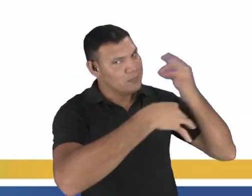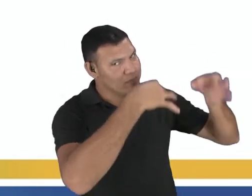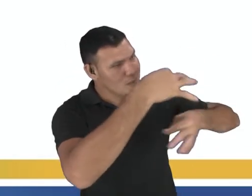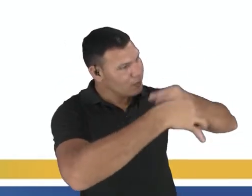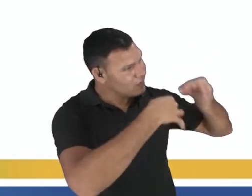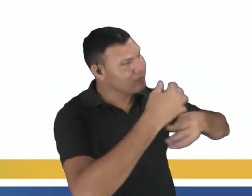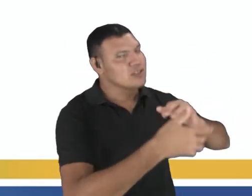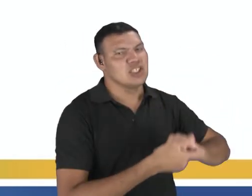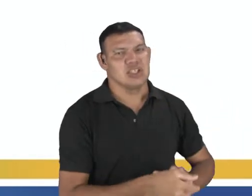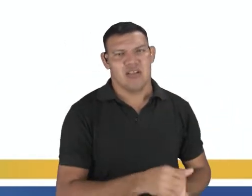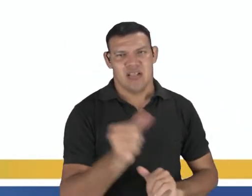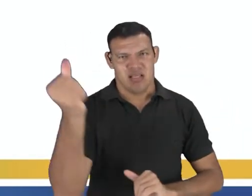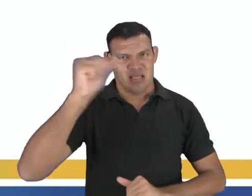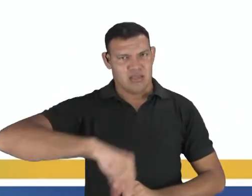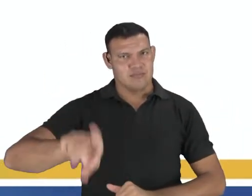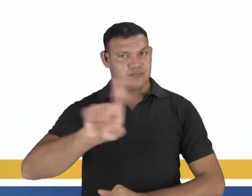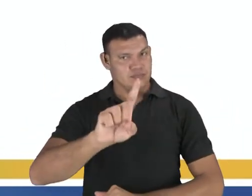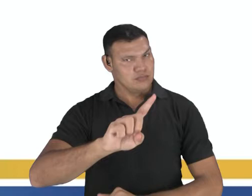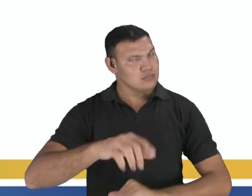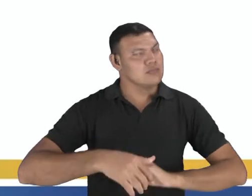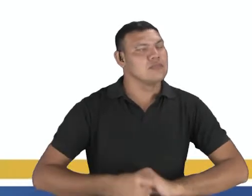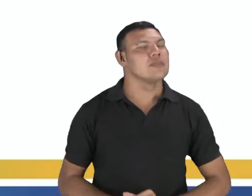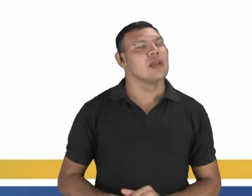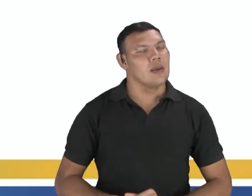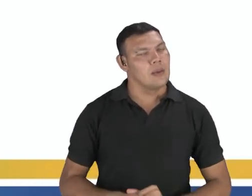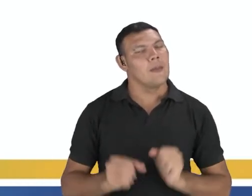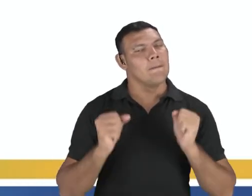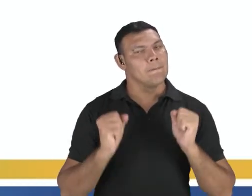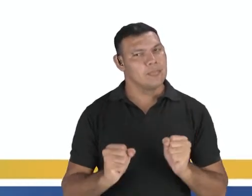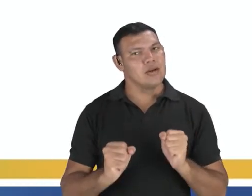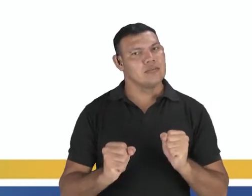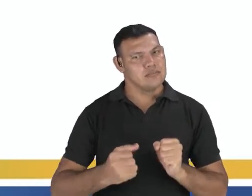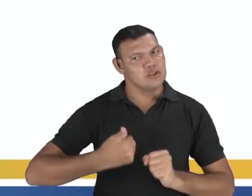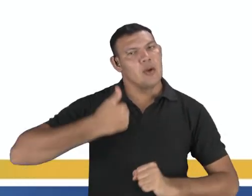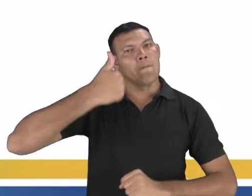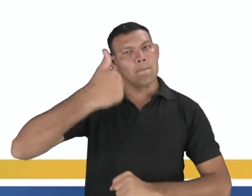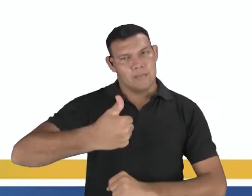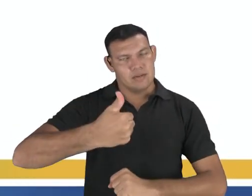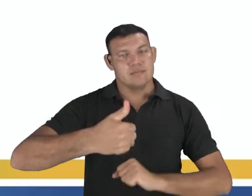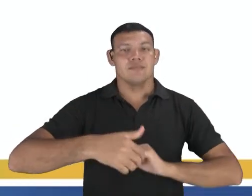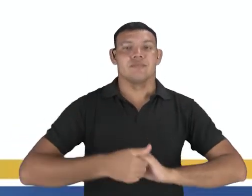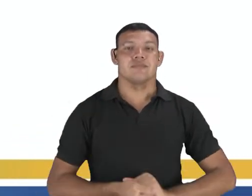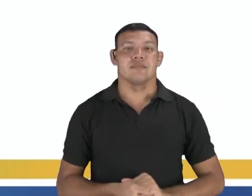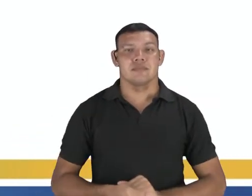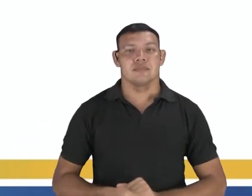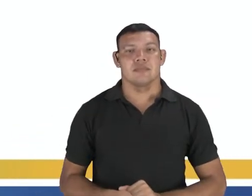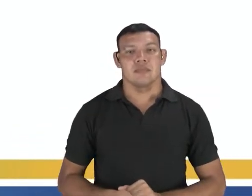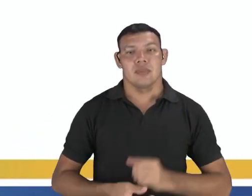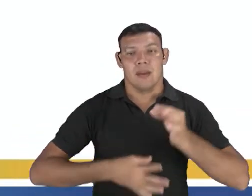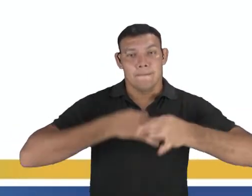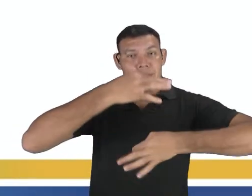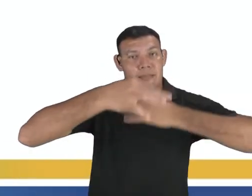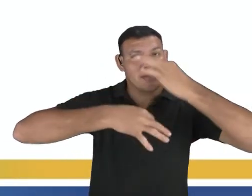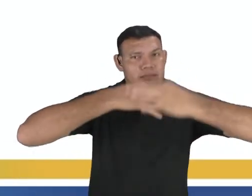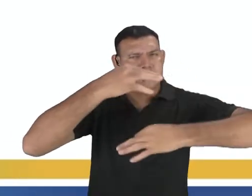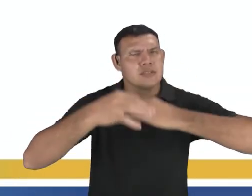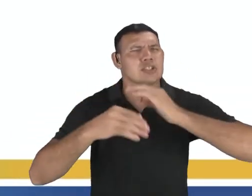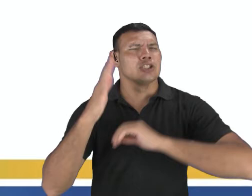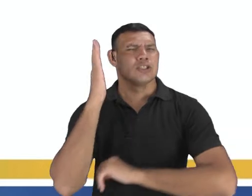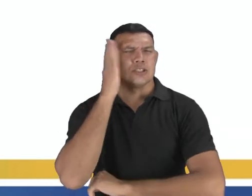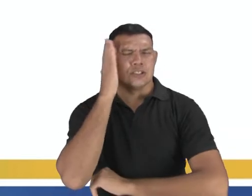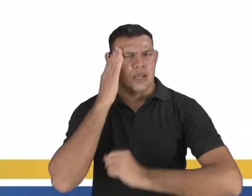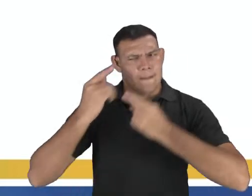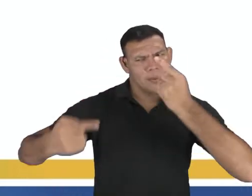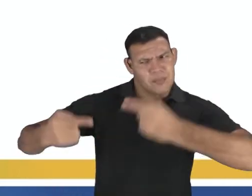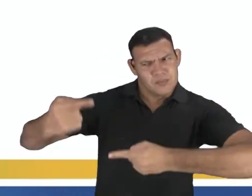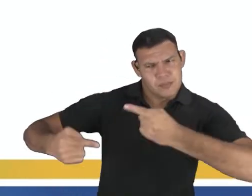crítica positiva. Então, a crítica não é só negativa, ela também pode ser positiva. Criticar